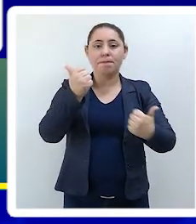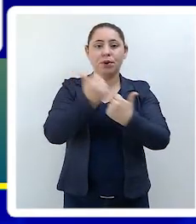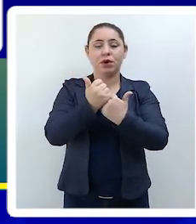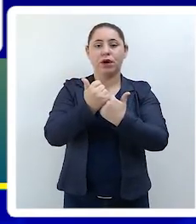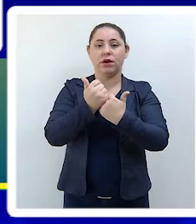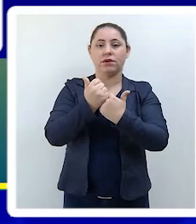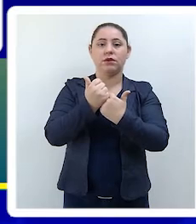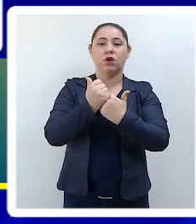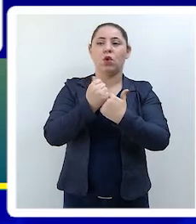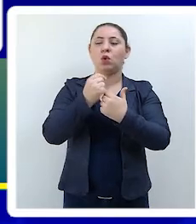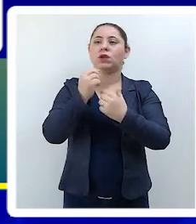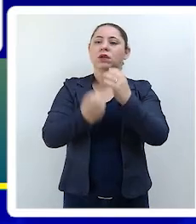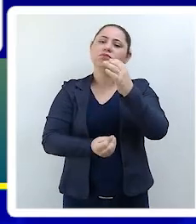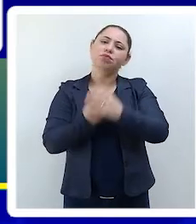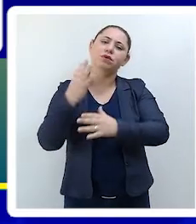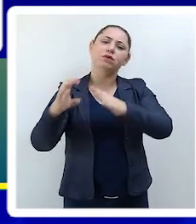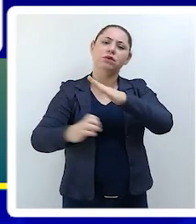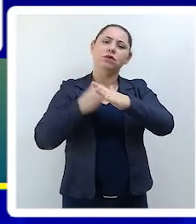feminino.